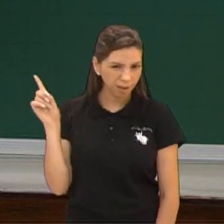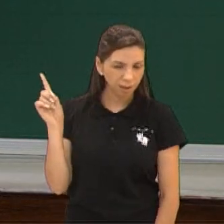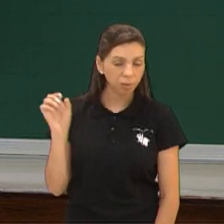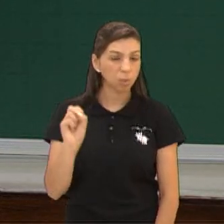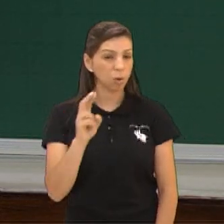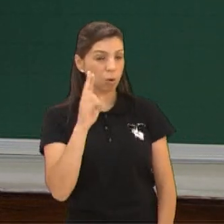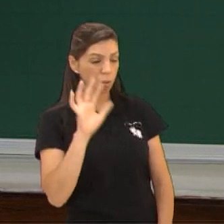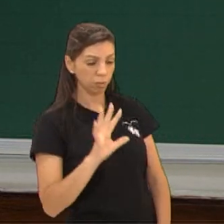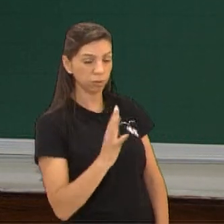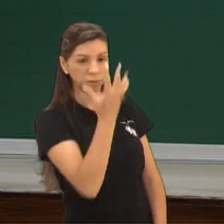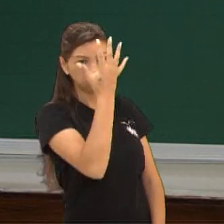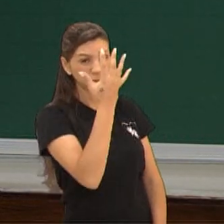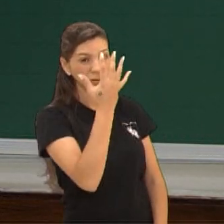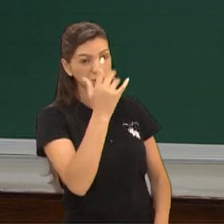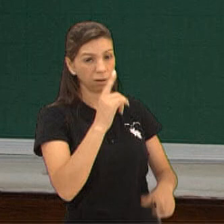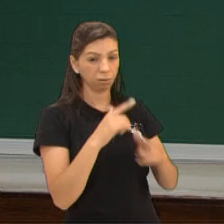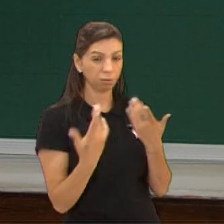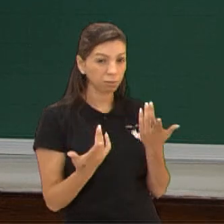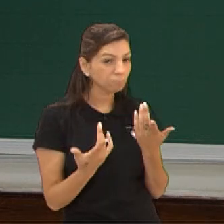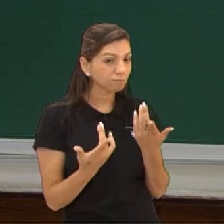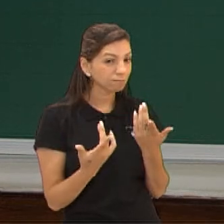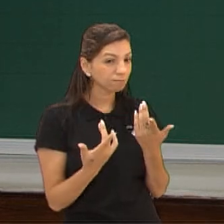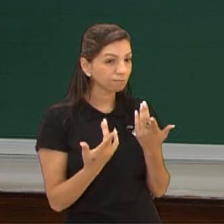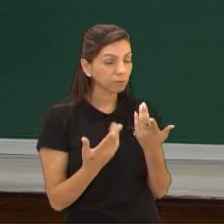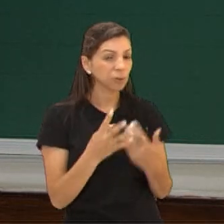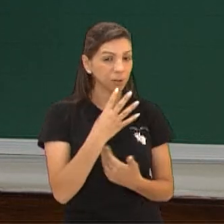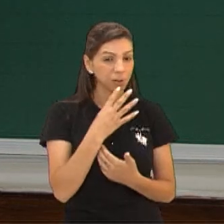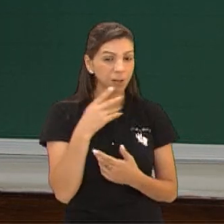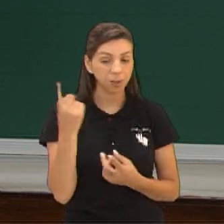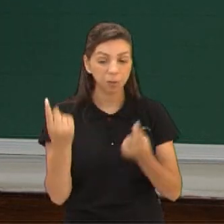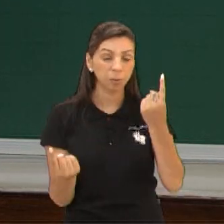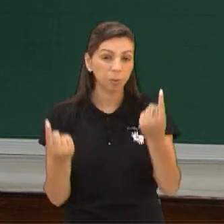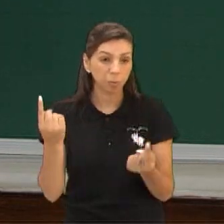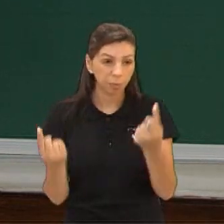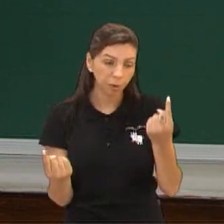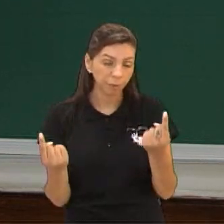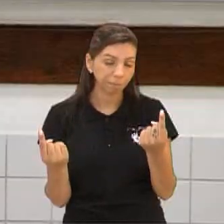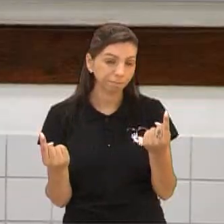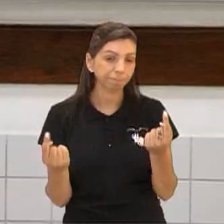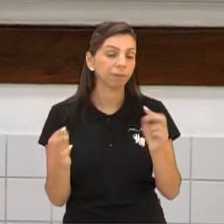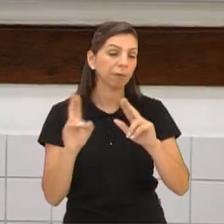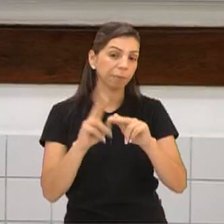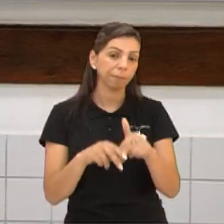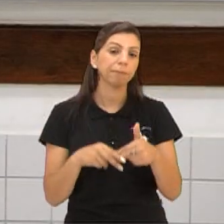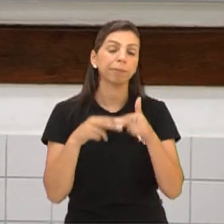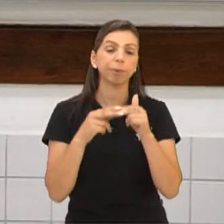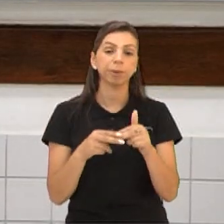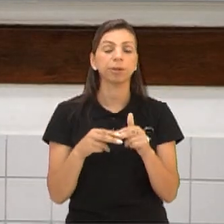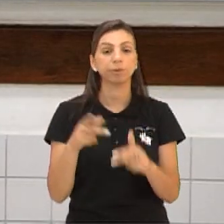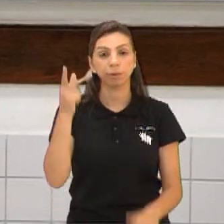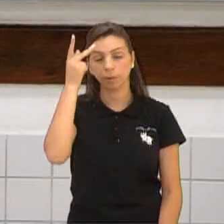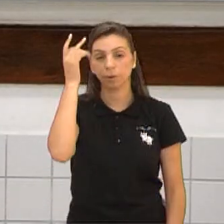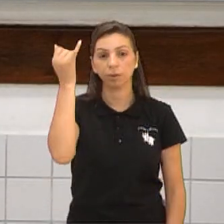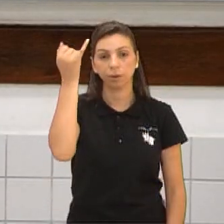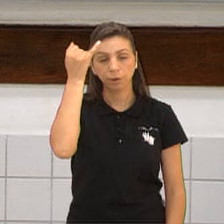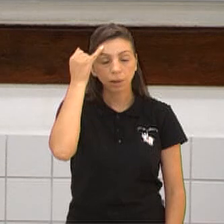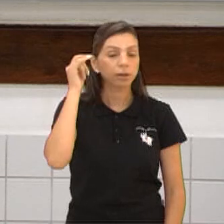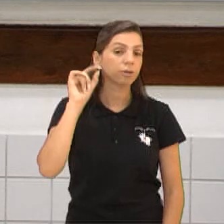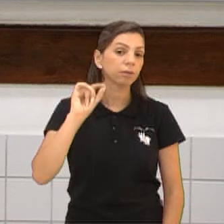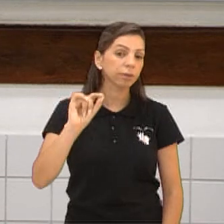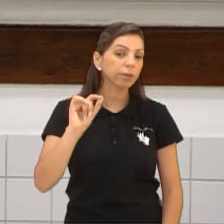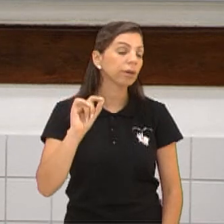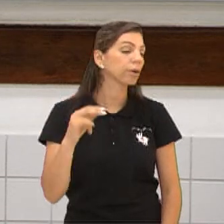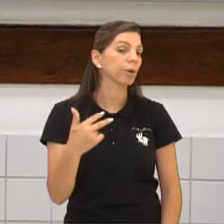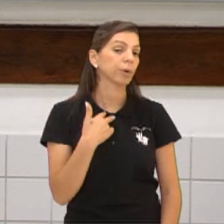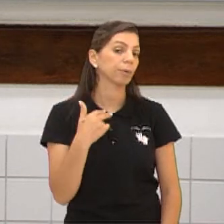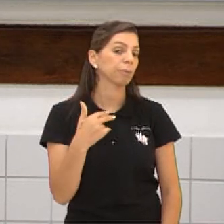ou o fenômeno das coisas? Uma questão interessante, não é? Então, por isso que o Kant vai defender a ideia que nós não